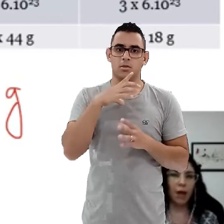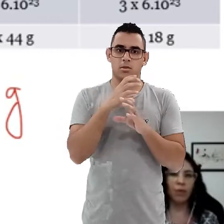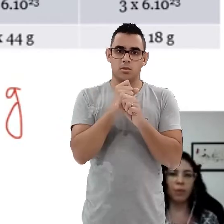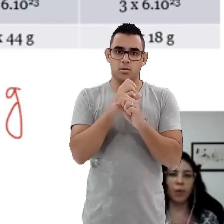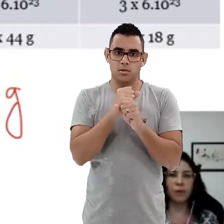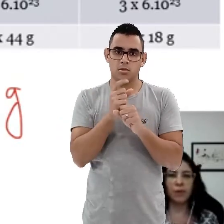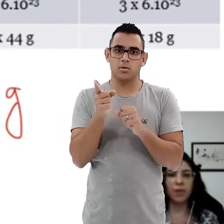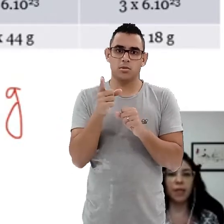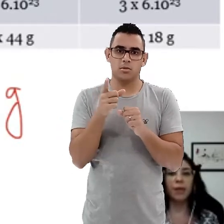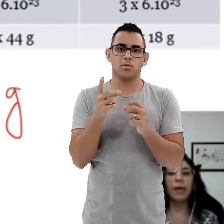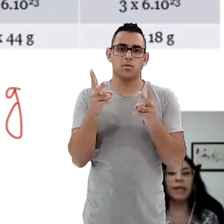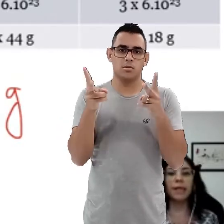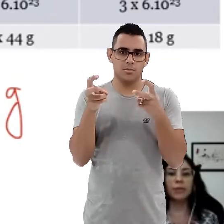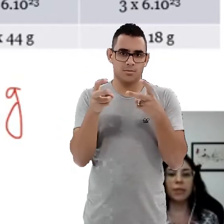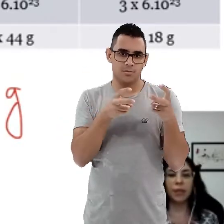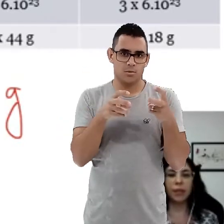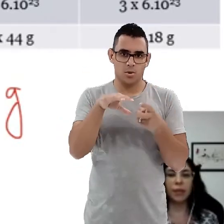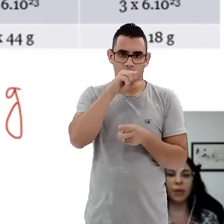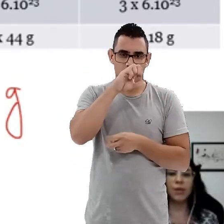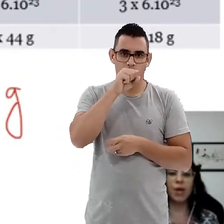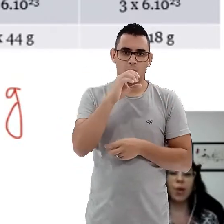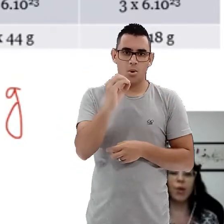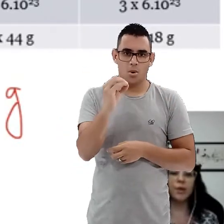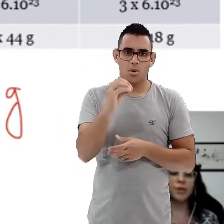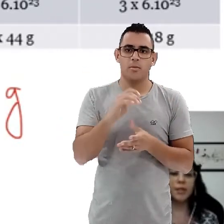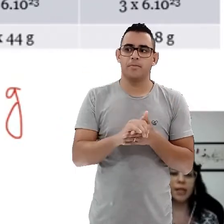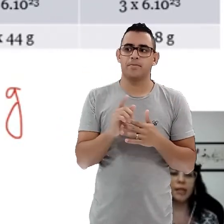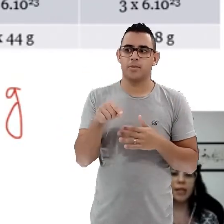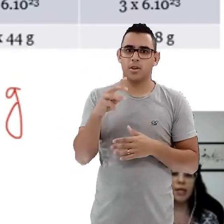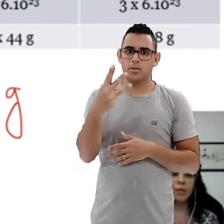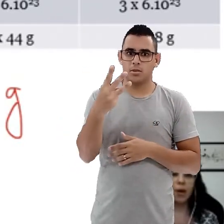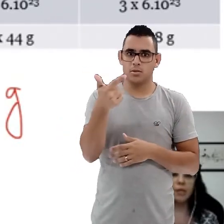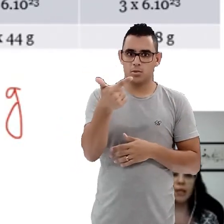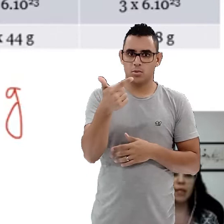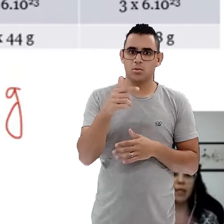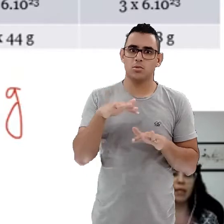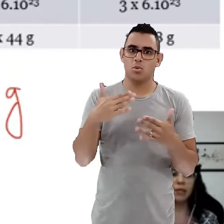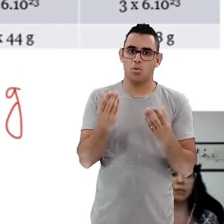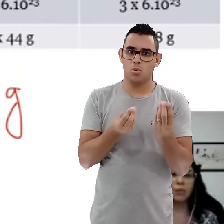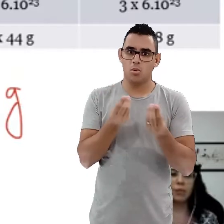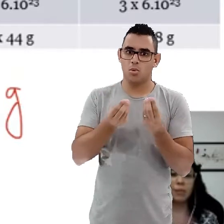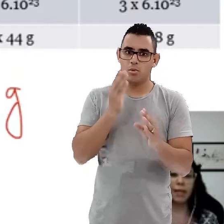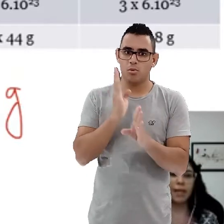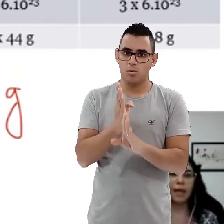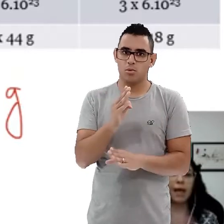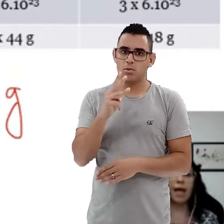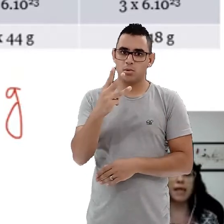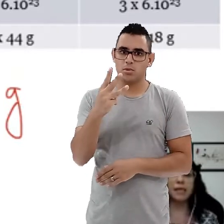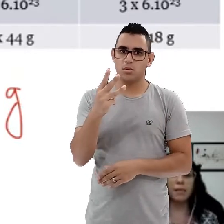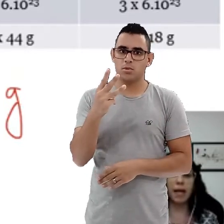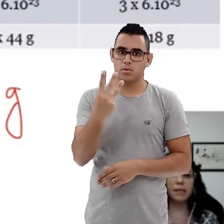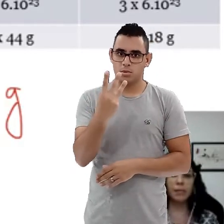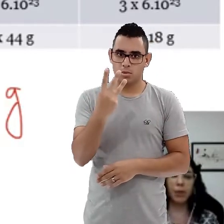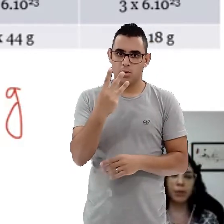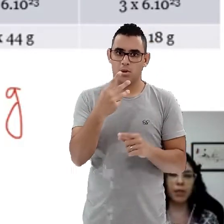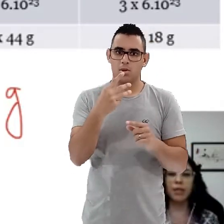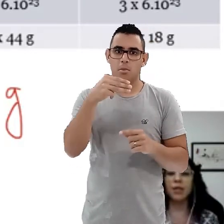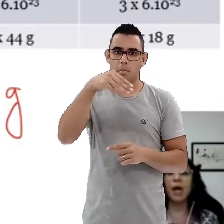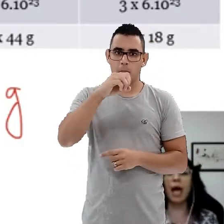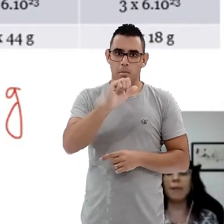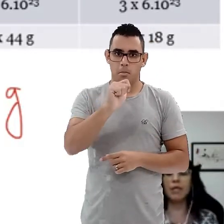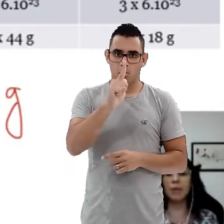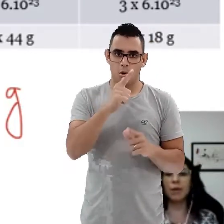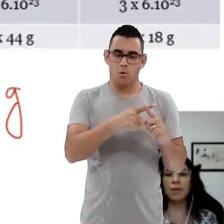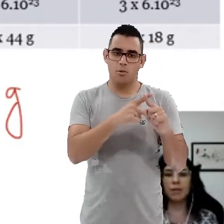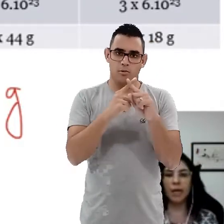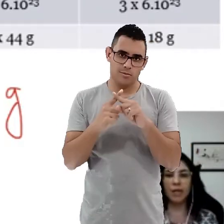mesmo cálculo para o oxigênio, deu 32. Como a gente tem 3 mols aqui, a gente multiplica essa massa por 3.